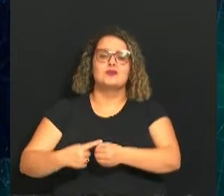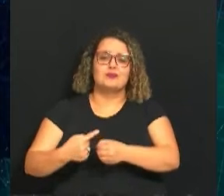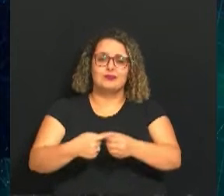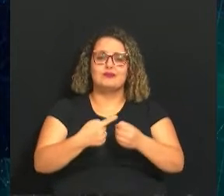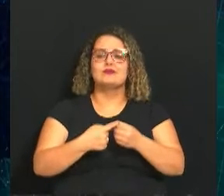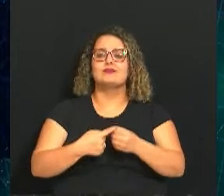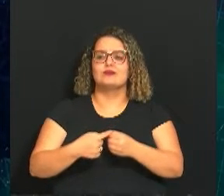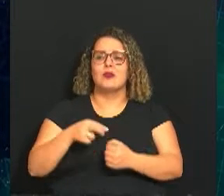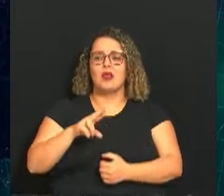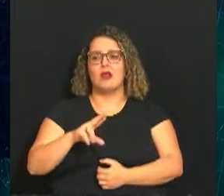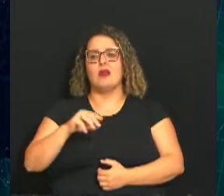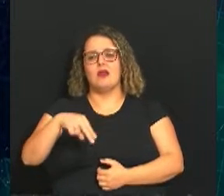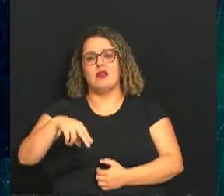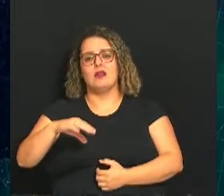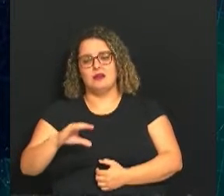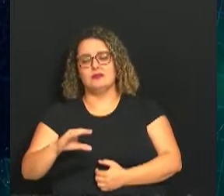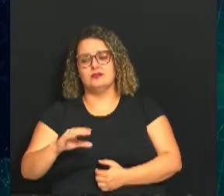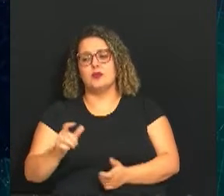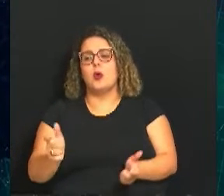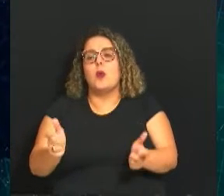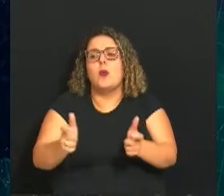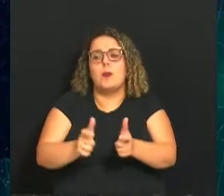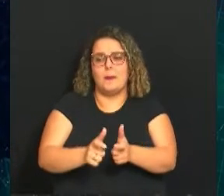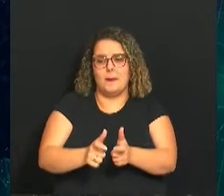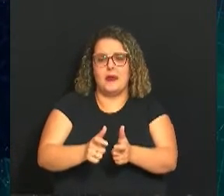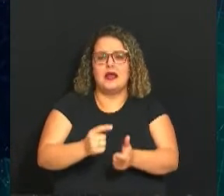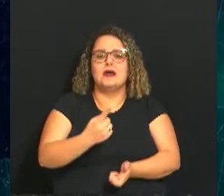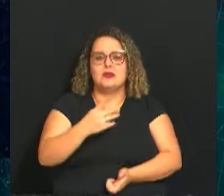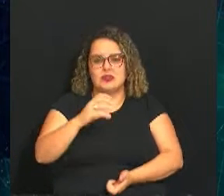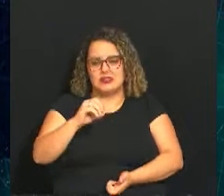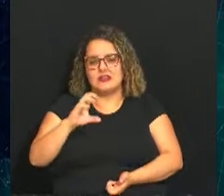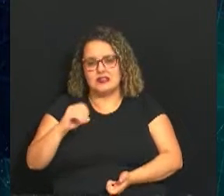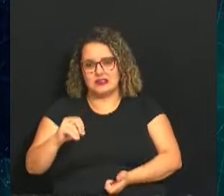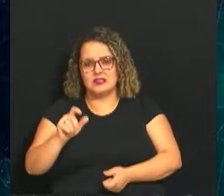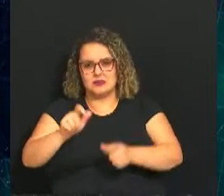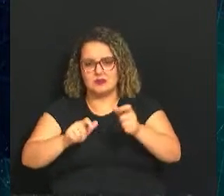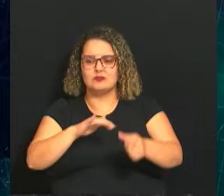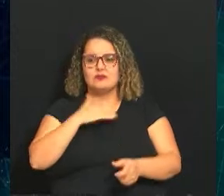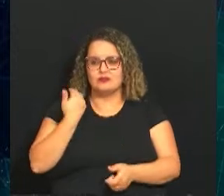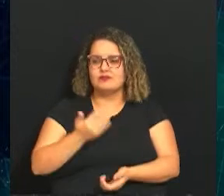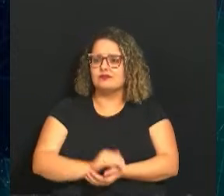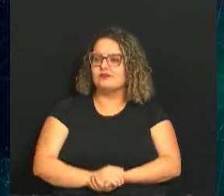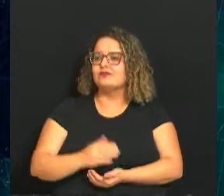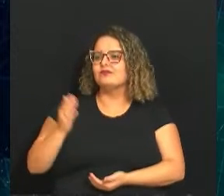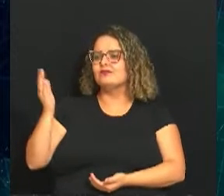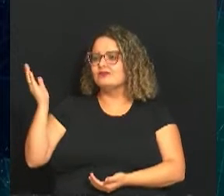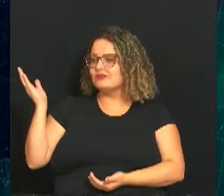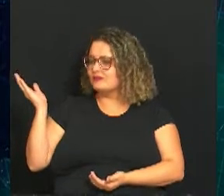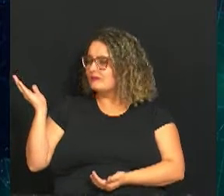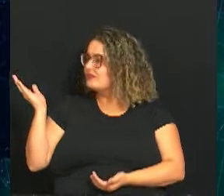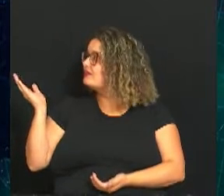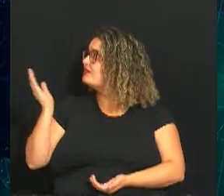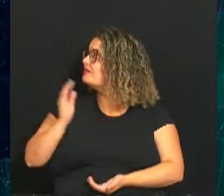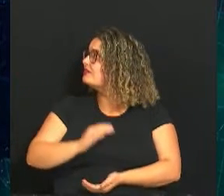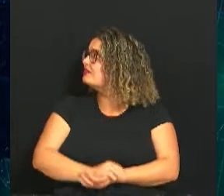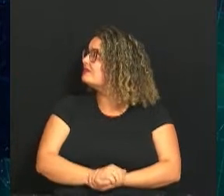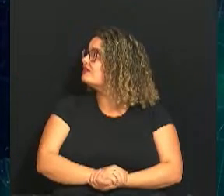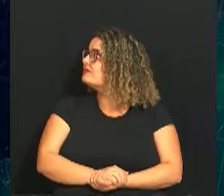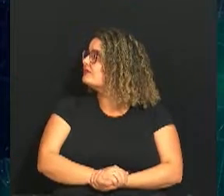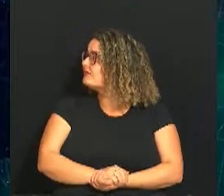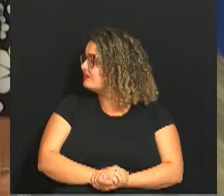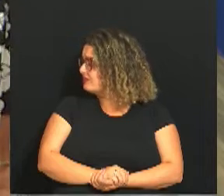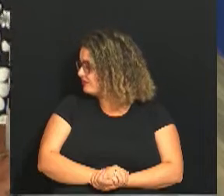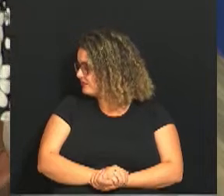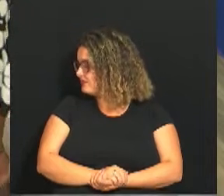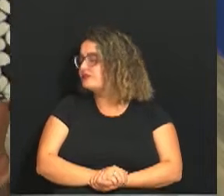com menos de 200 óbitos, 100 óbitos devido à Covid, são Santo Antônio de Posse, Engenheiro Coelho, Morungaba e Olambra.